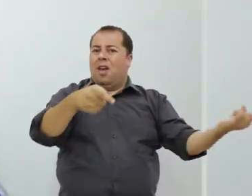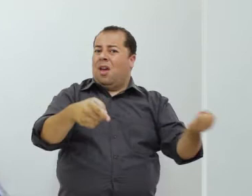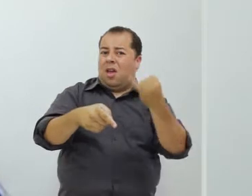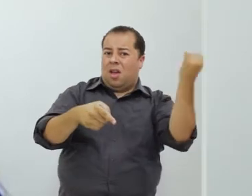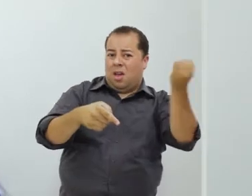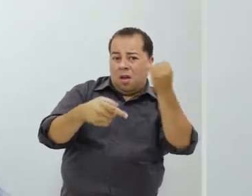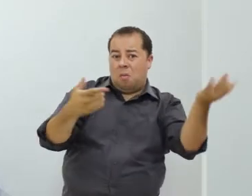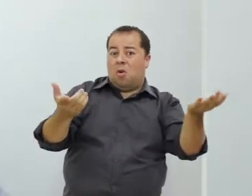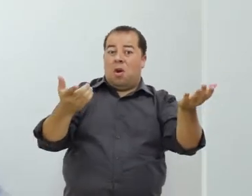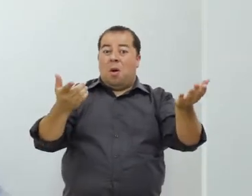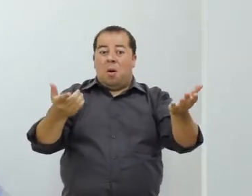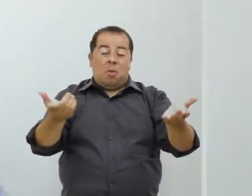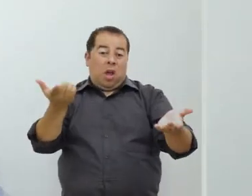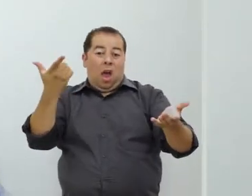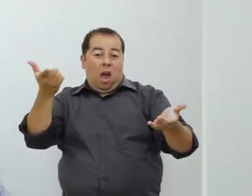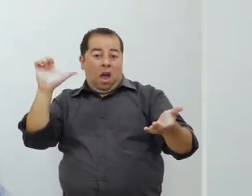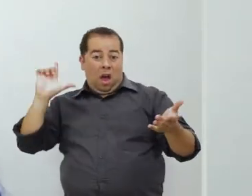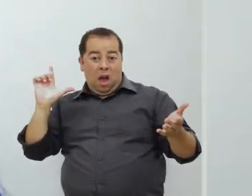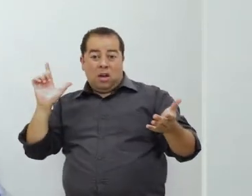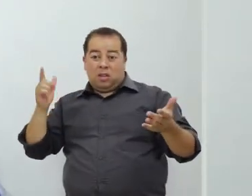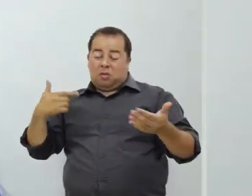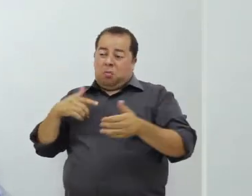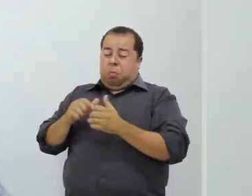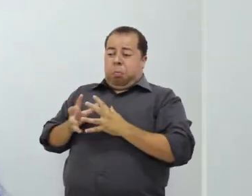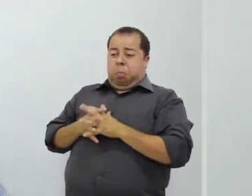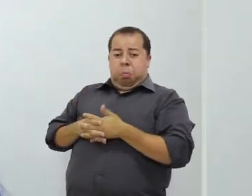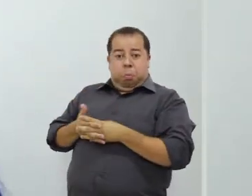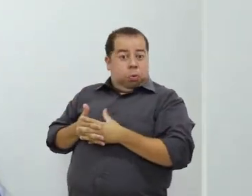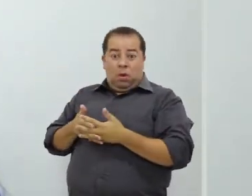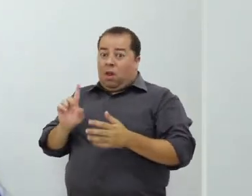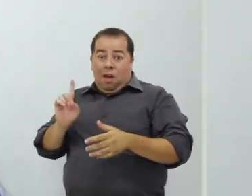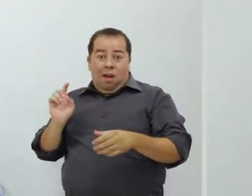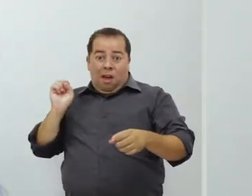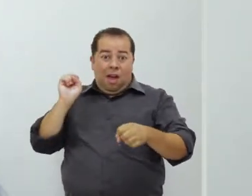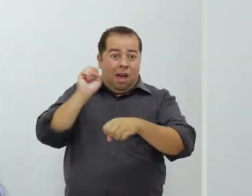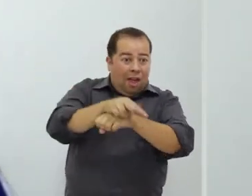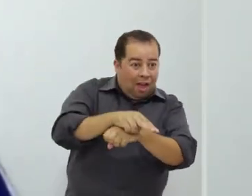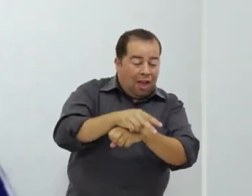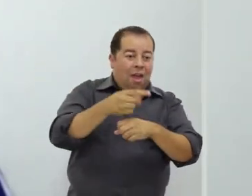bom mesmo, é muito bom voltar a estudar. E o curso à distância,